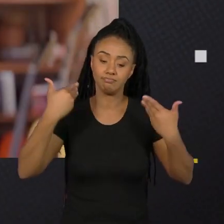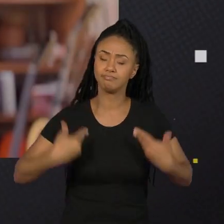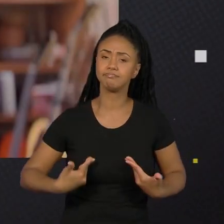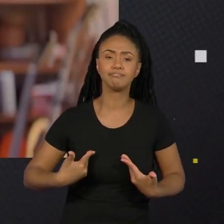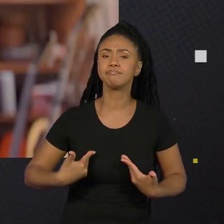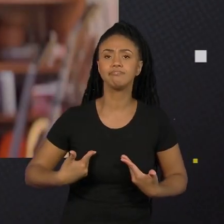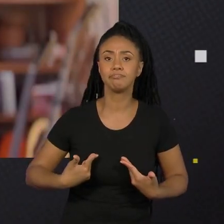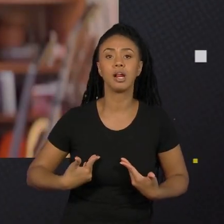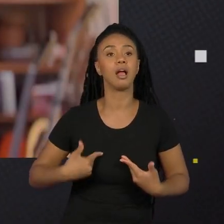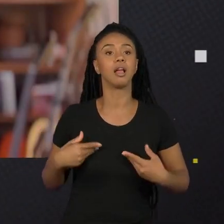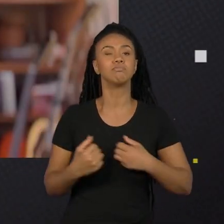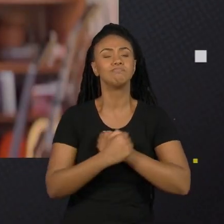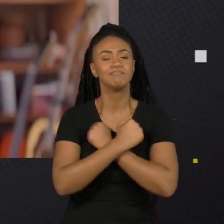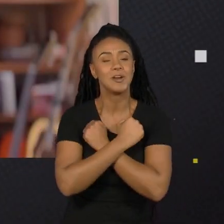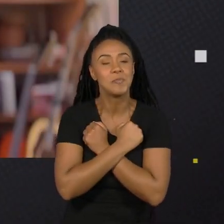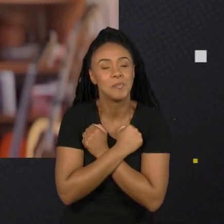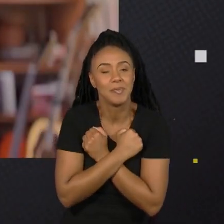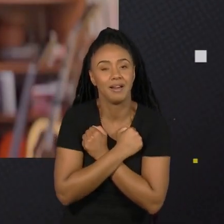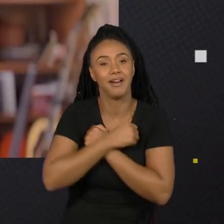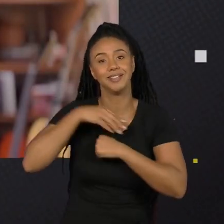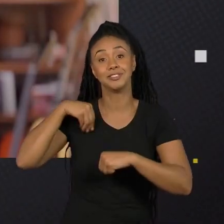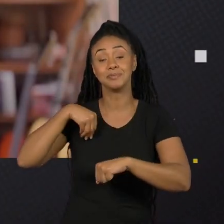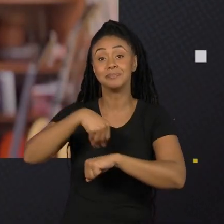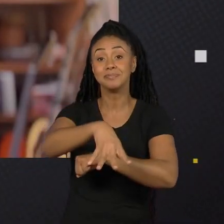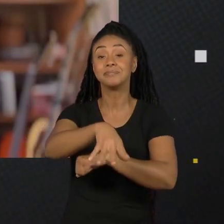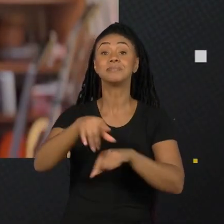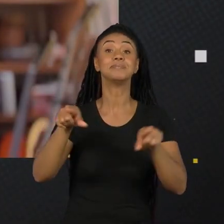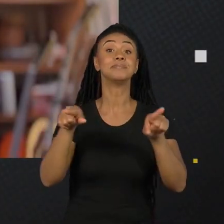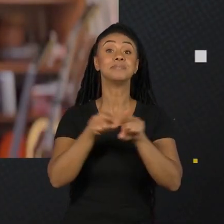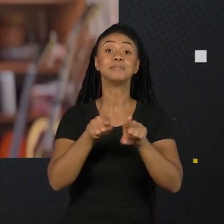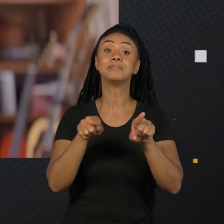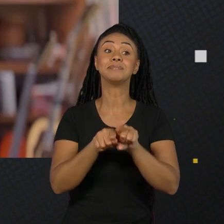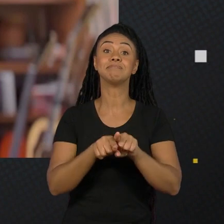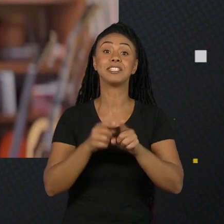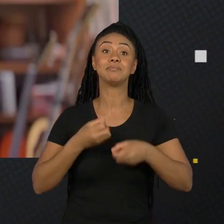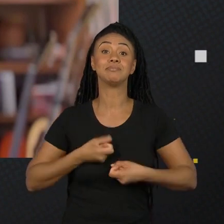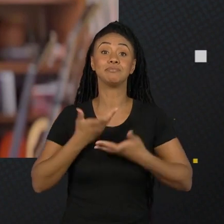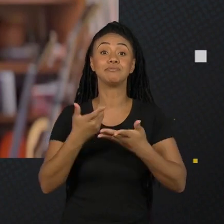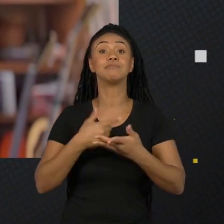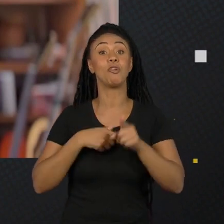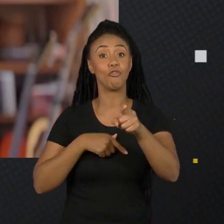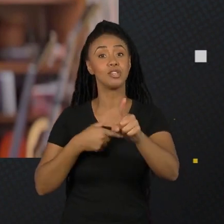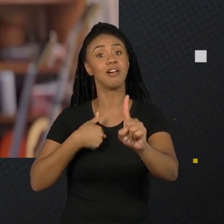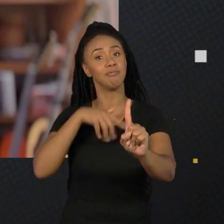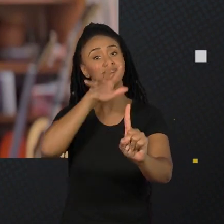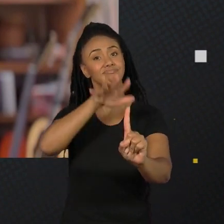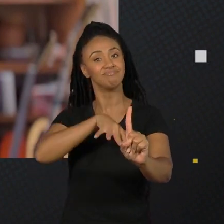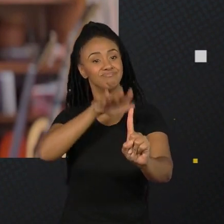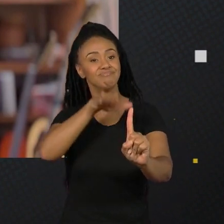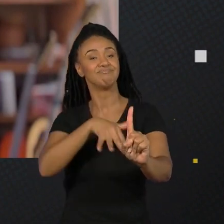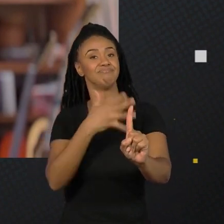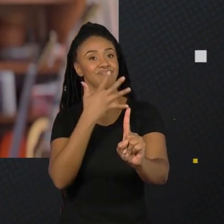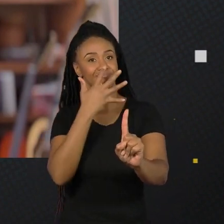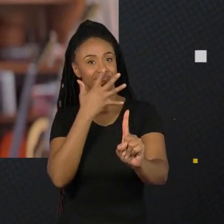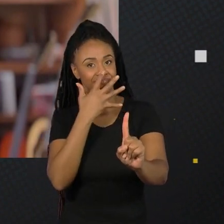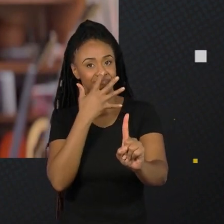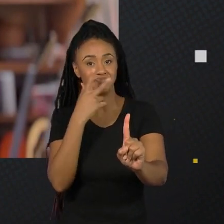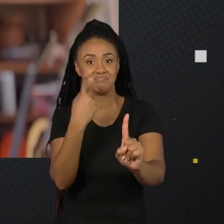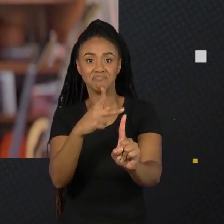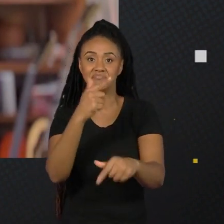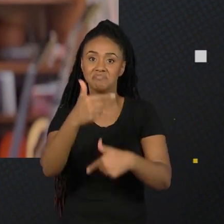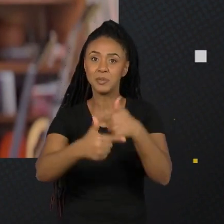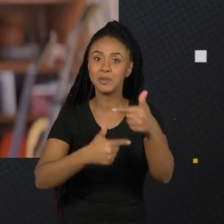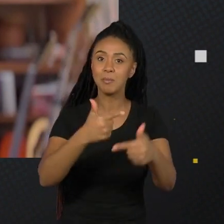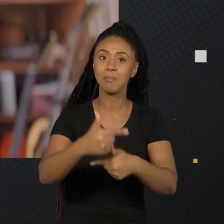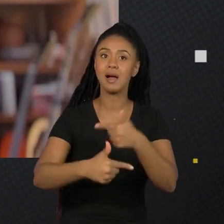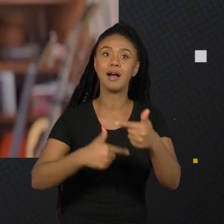abraço, dizer para você o quanto eu sou seu admirador, sou admirador da sua obra,